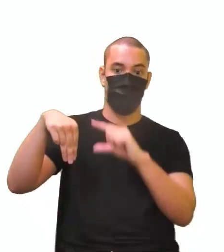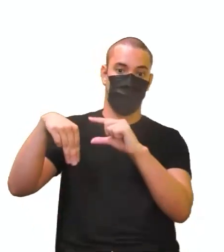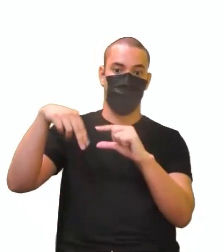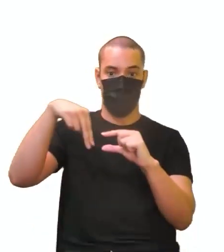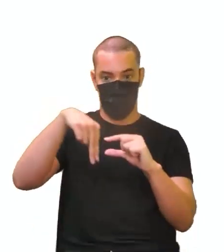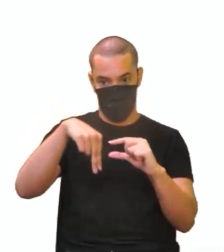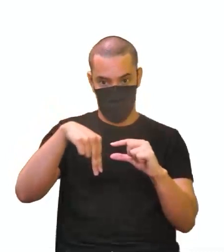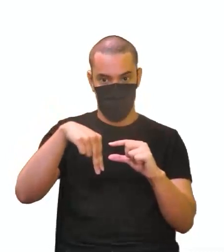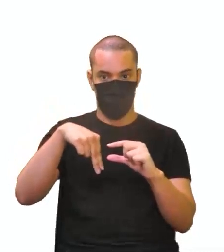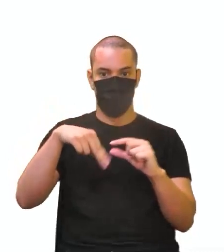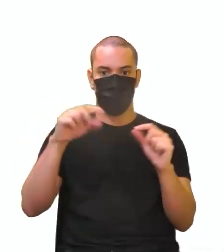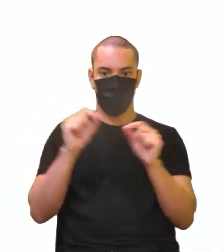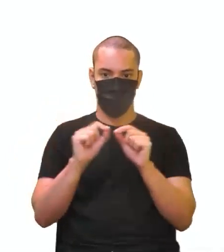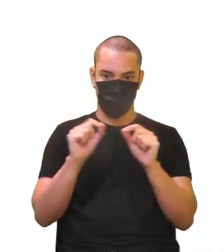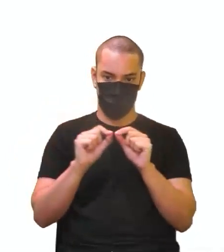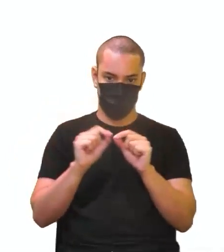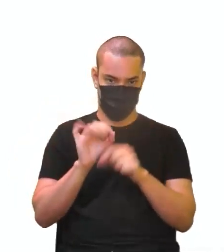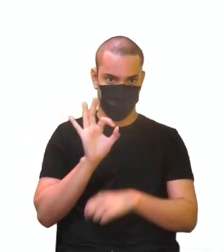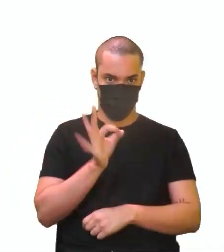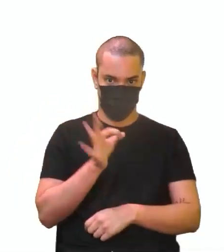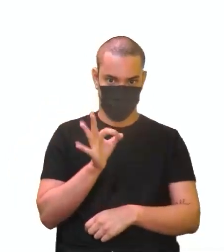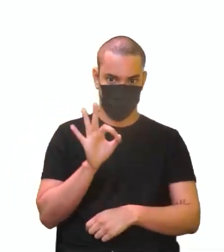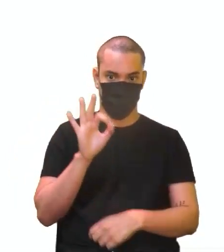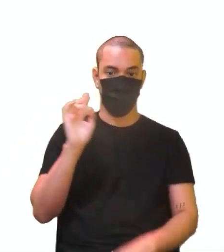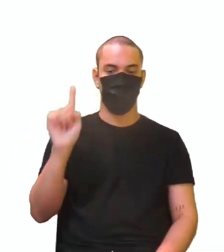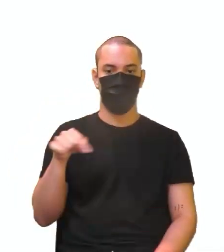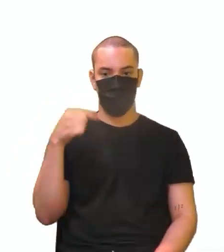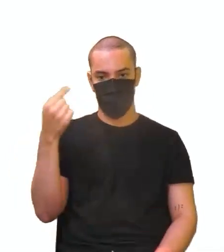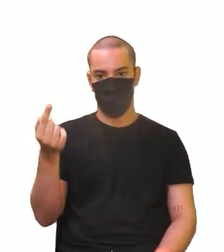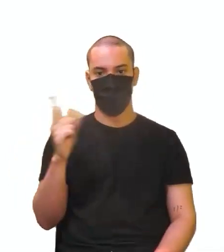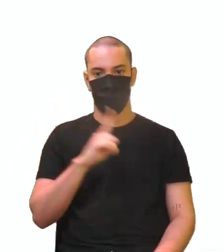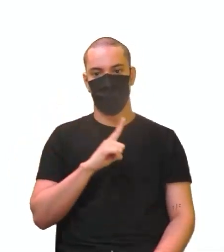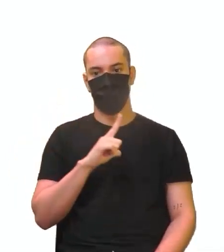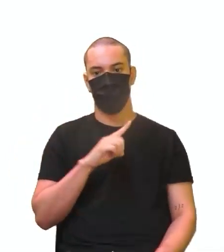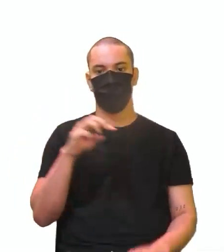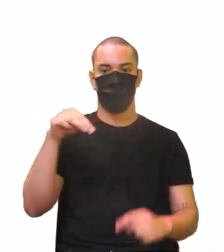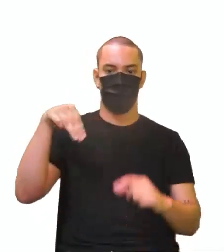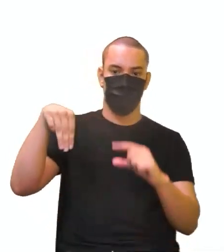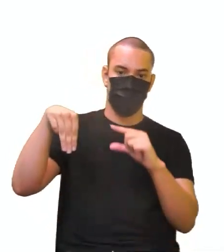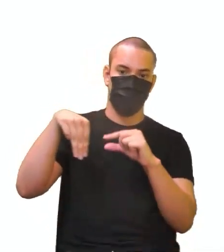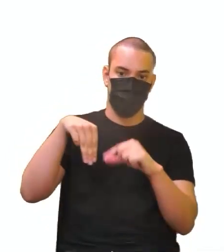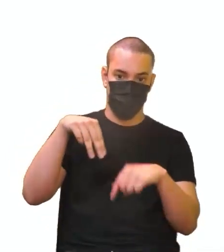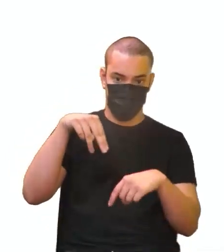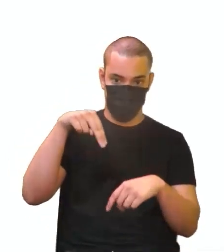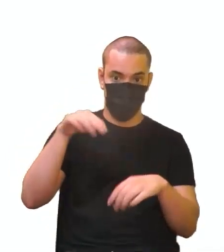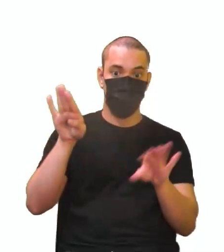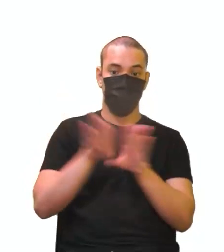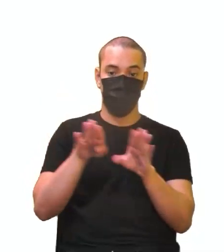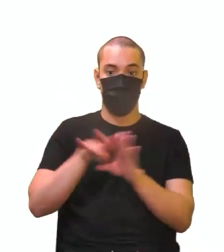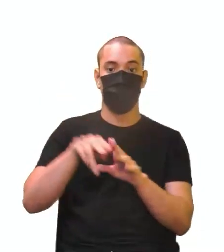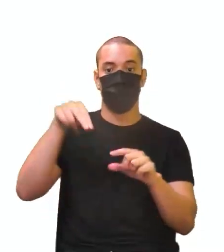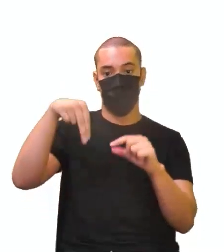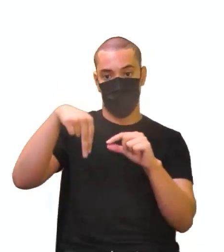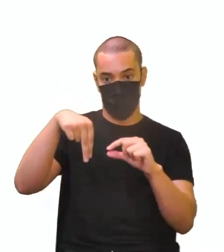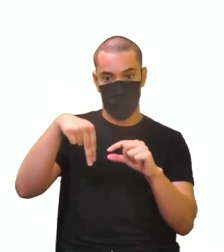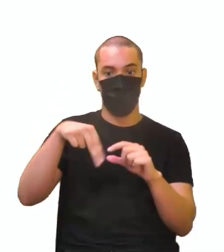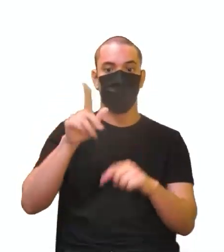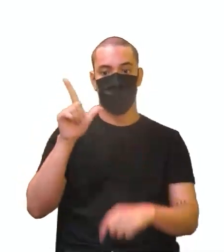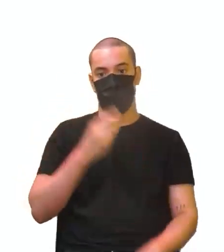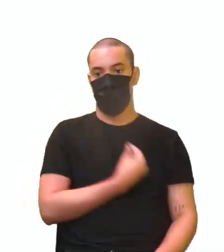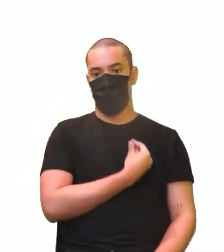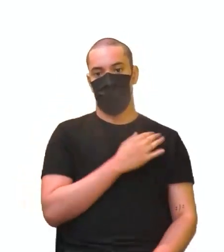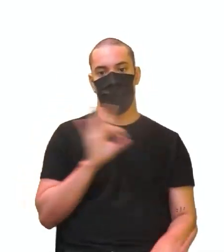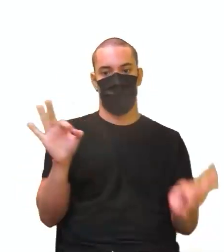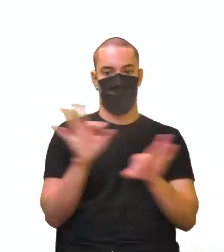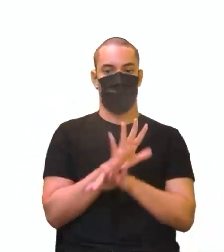Nzinho. Isso. Né? Tá aqui. Aí depois tem Mzão, Nzinho de novo. Tá aqui. Aí